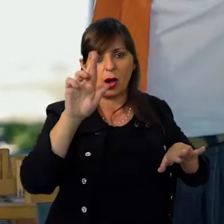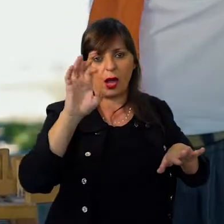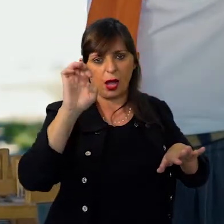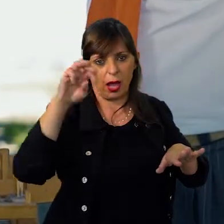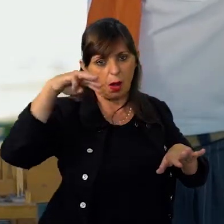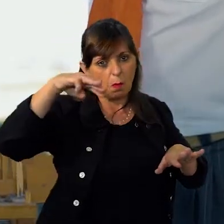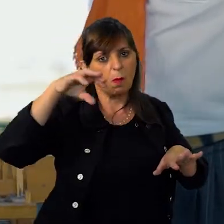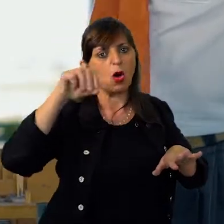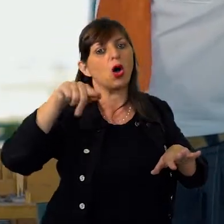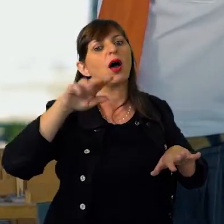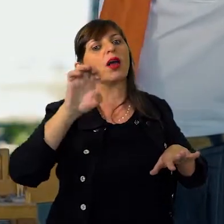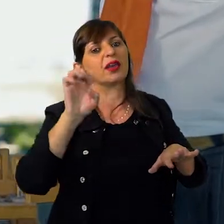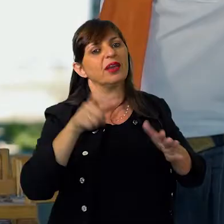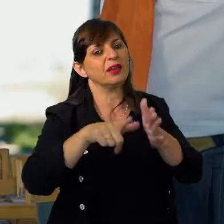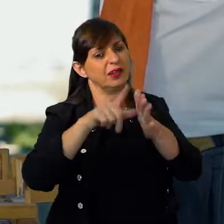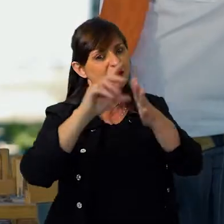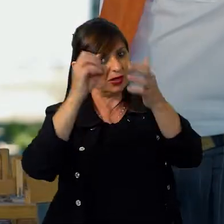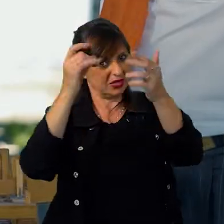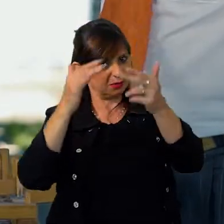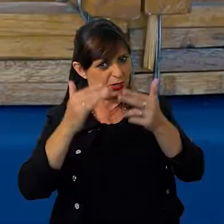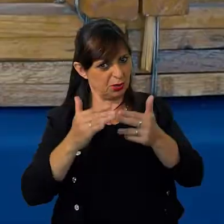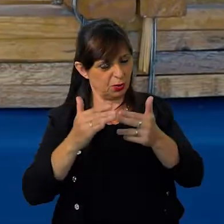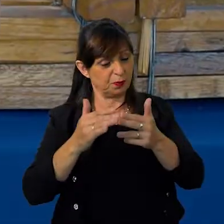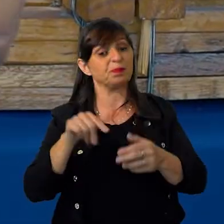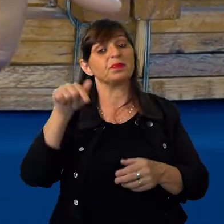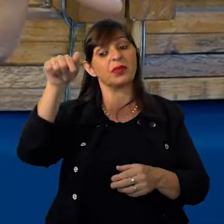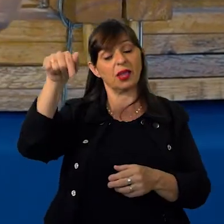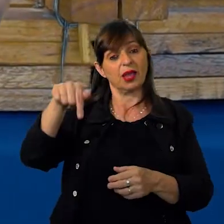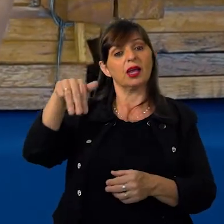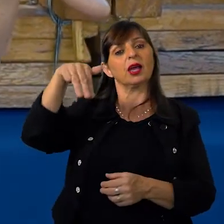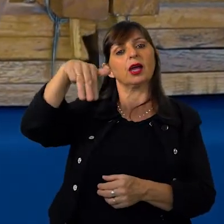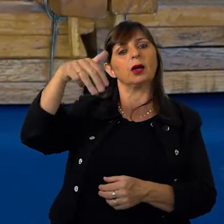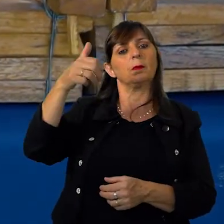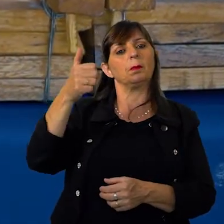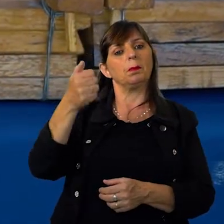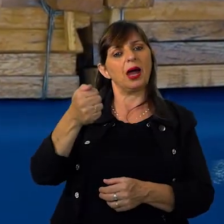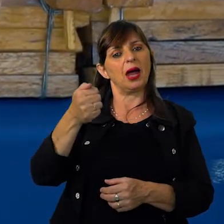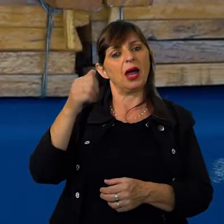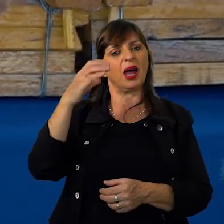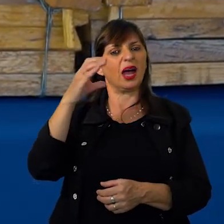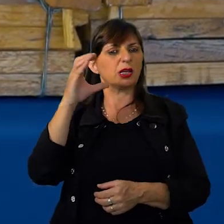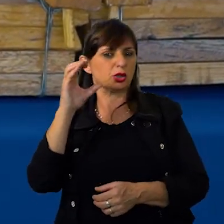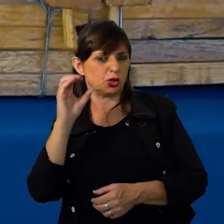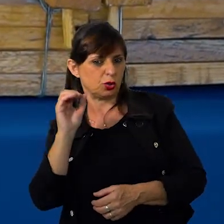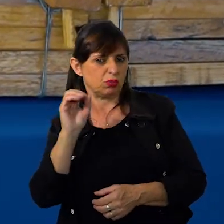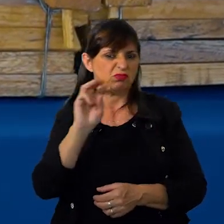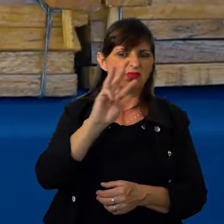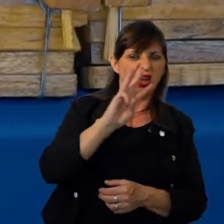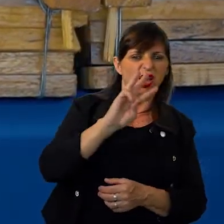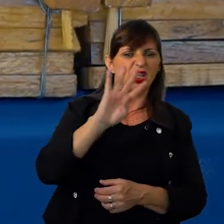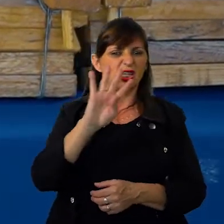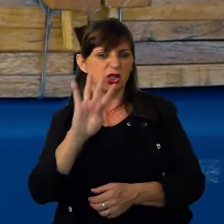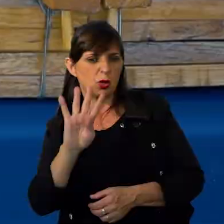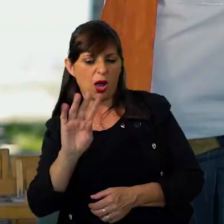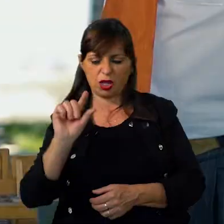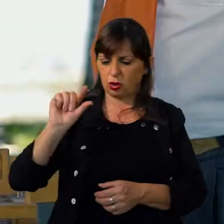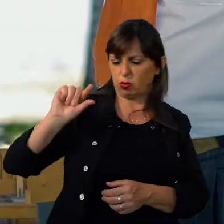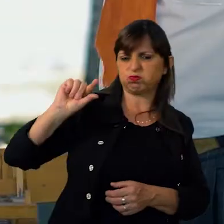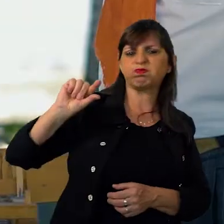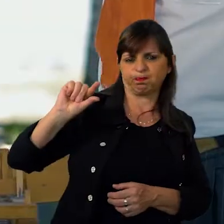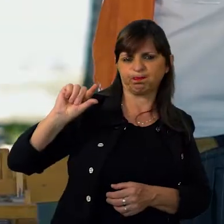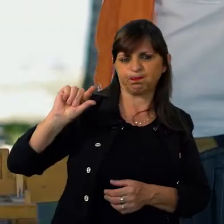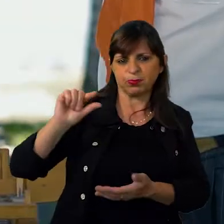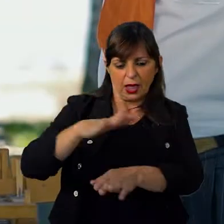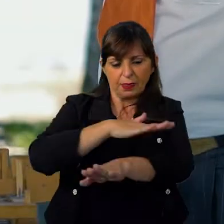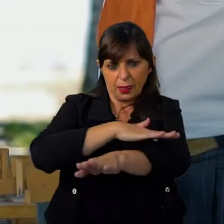aqui nós temos por exemplo é normalmente três ou quatro pranchas de duas polegadas